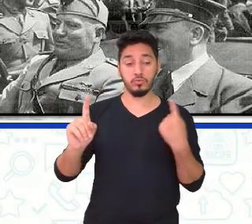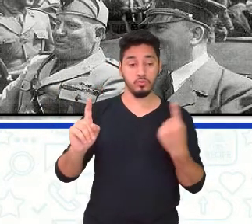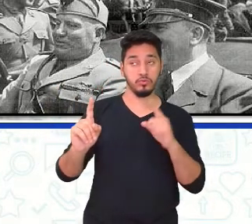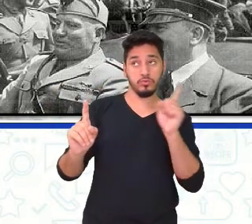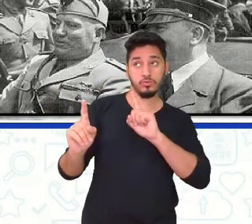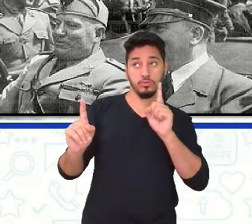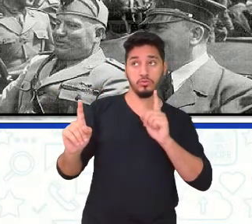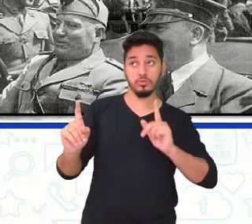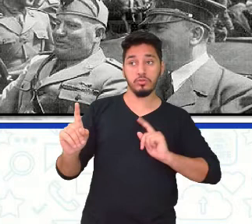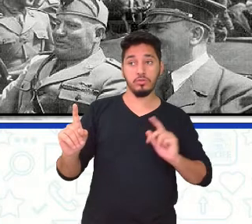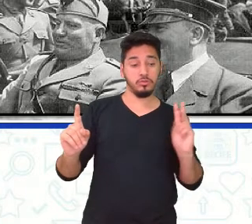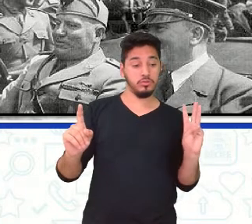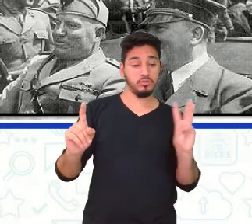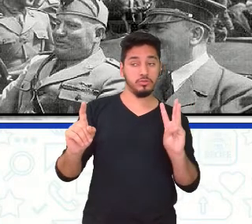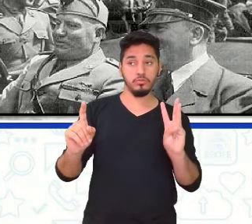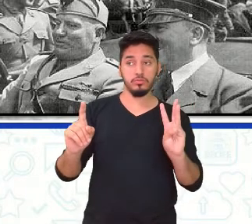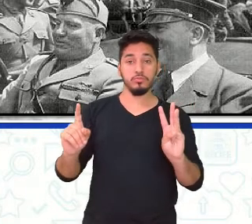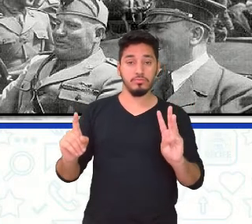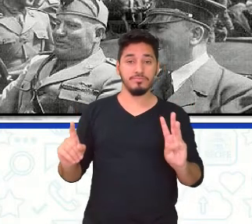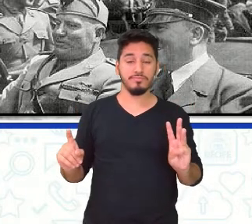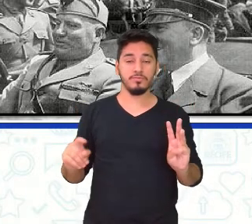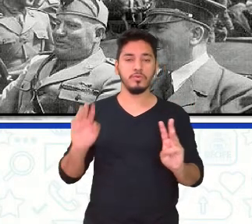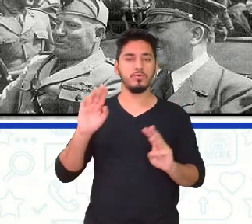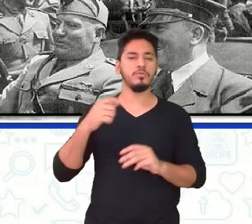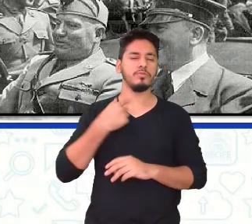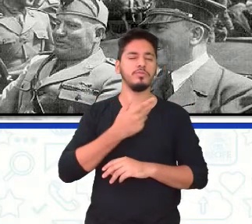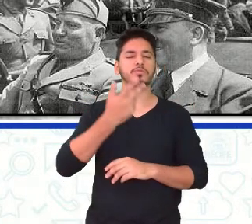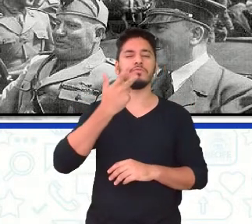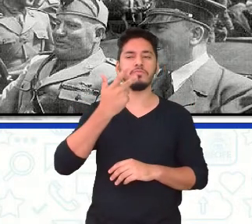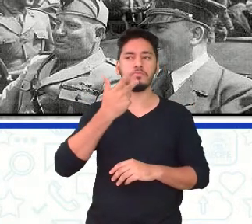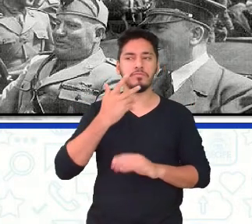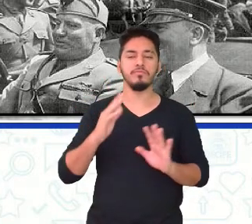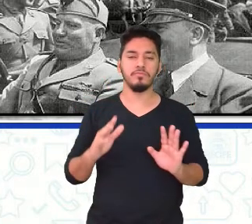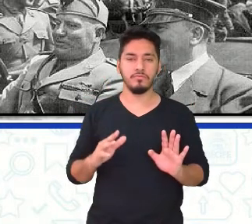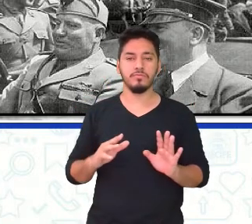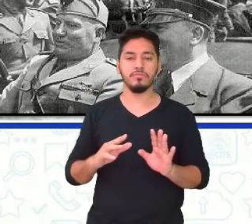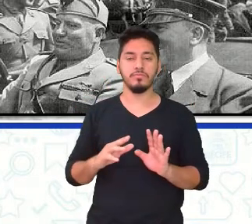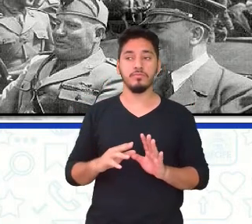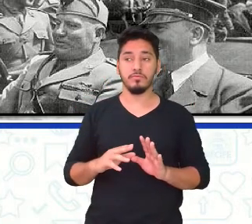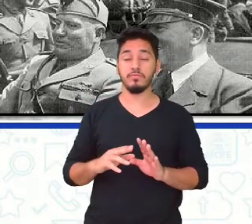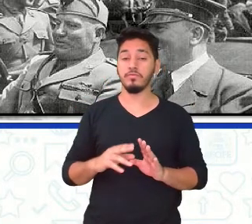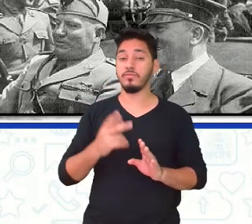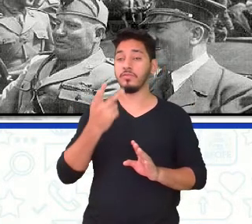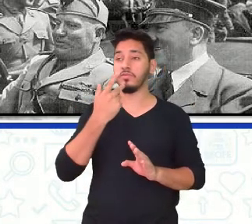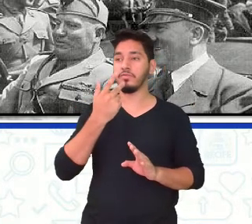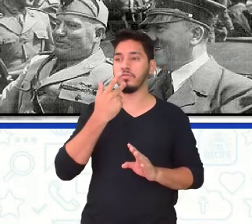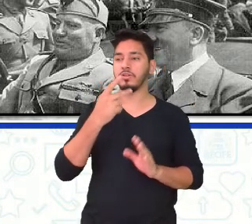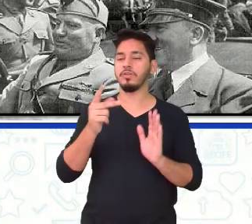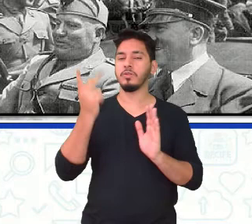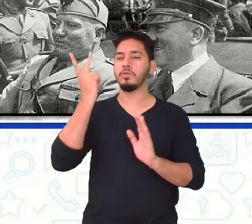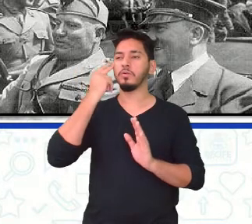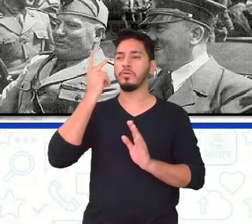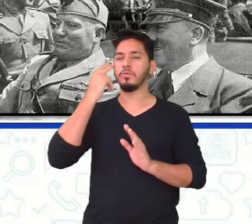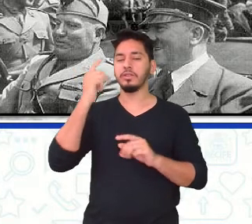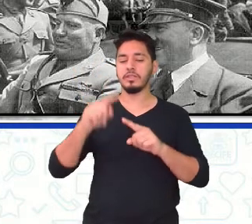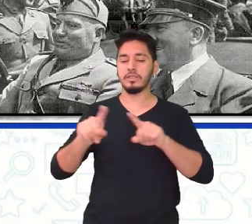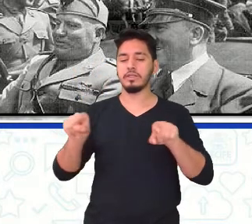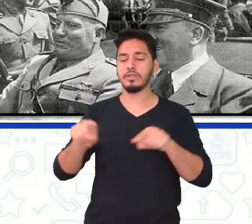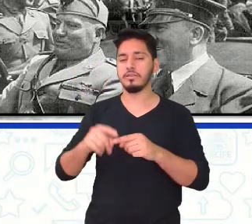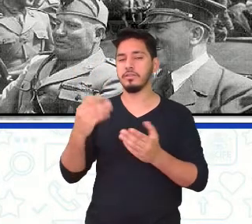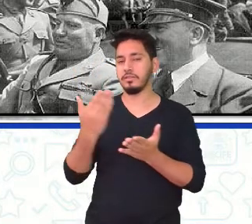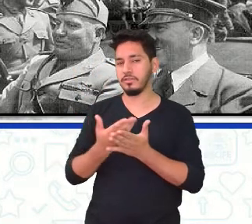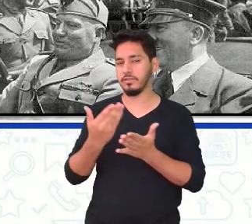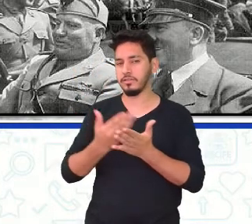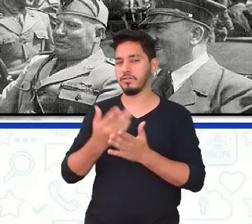tenho meu, como a gente diz, né, escuta vocês falarem na sala de